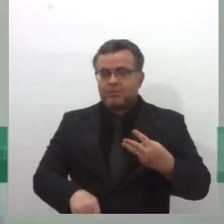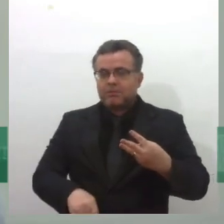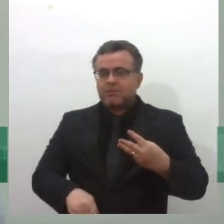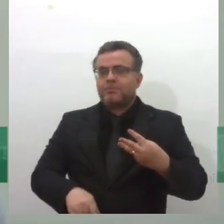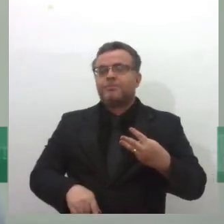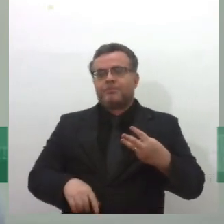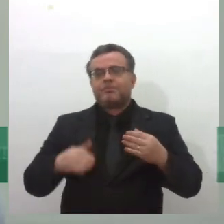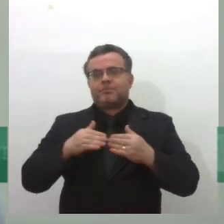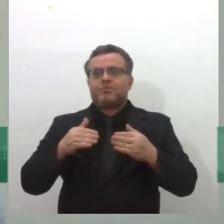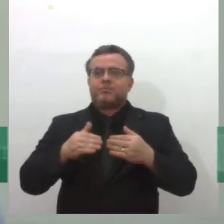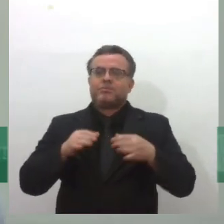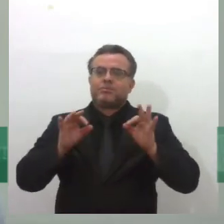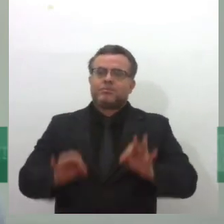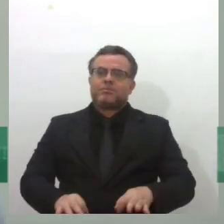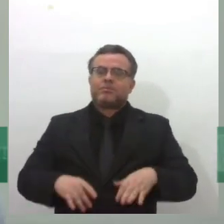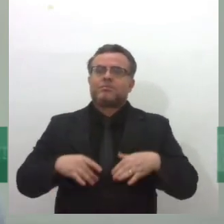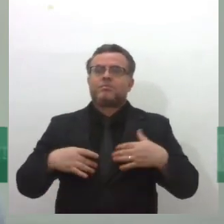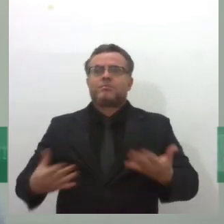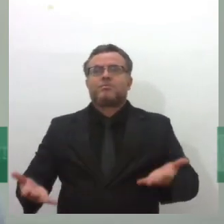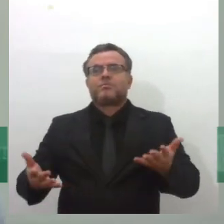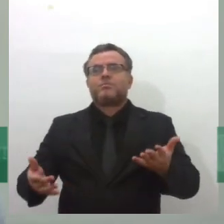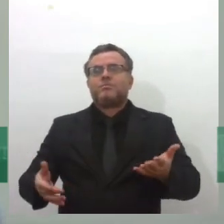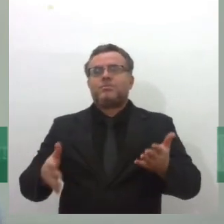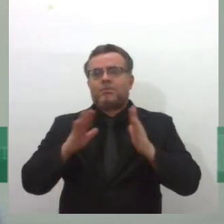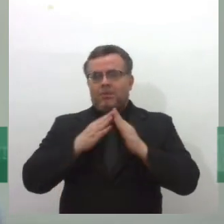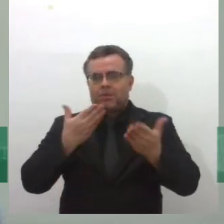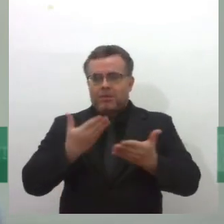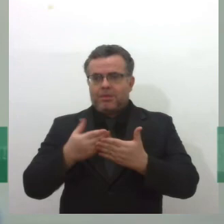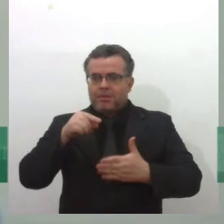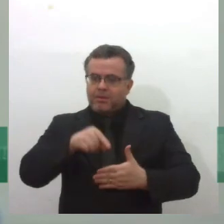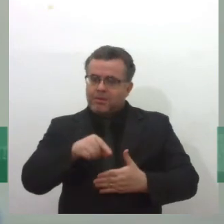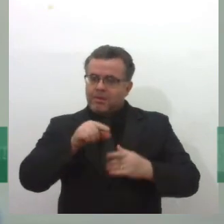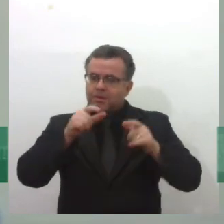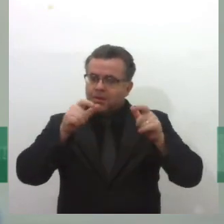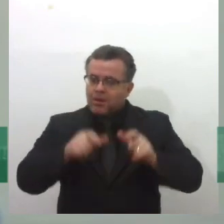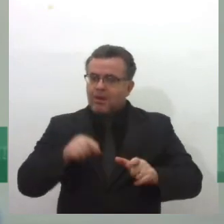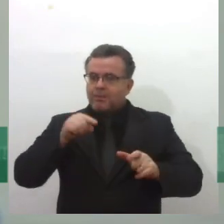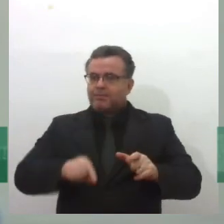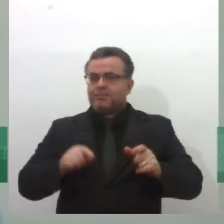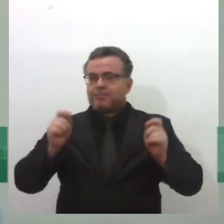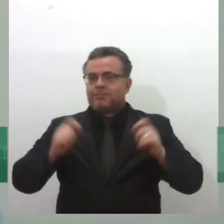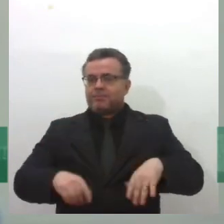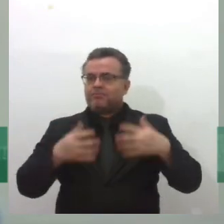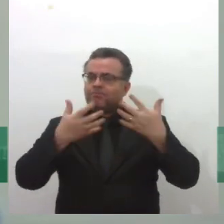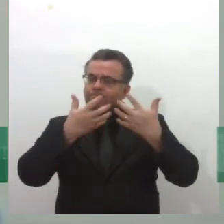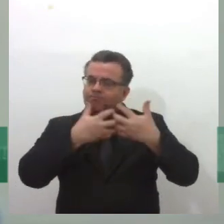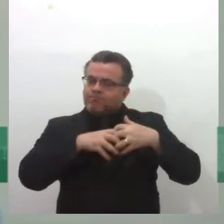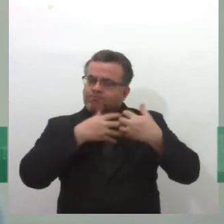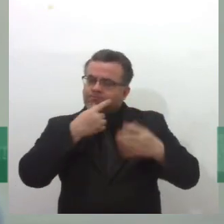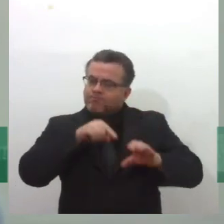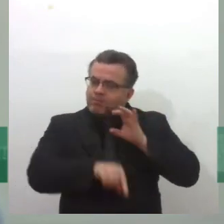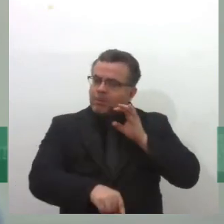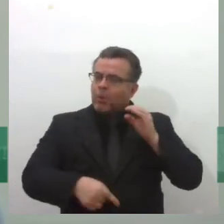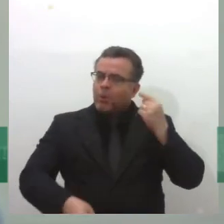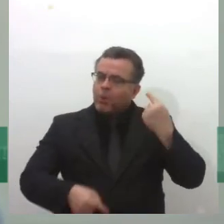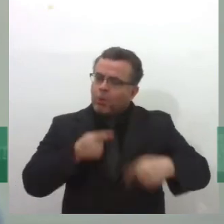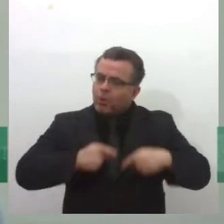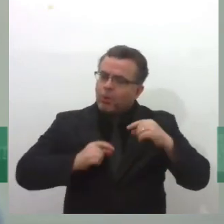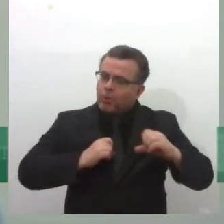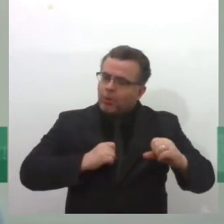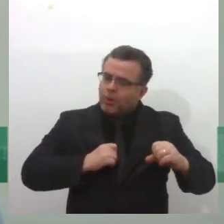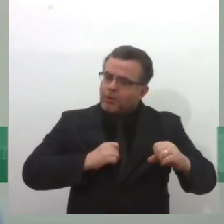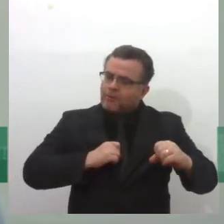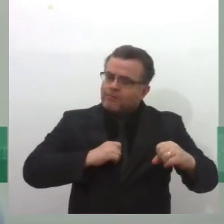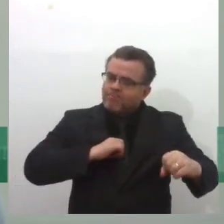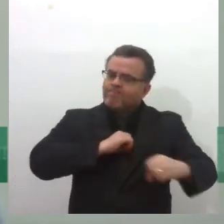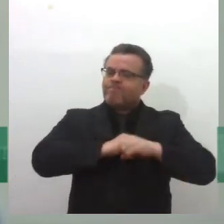com ética. Então, eu penso que a escola é o local ideal para que a gente possa aprofundar esses debates, né, e que a gente